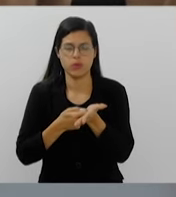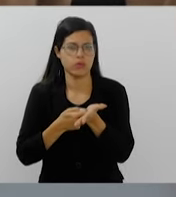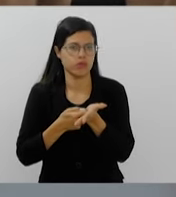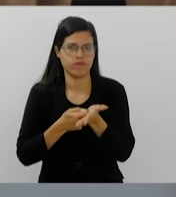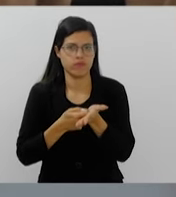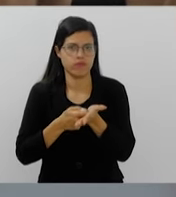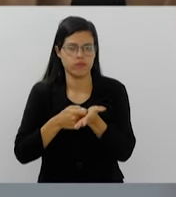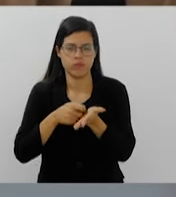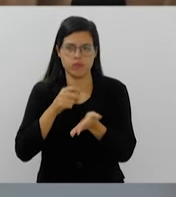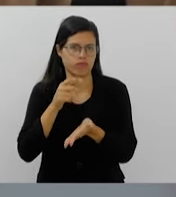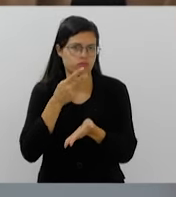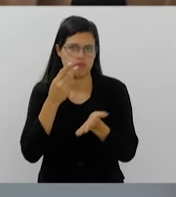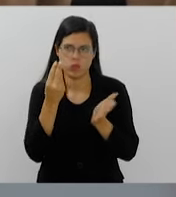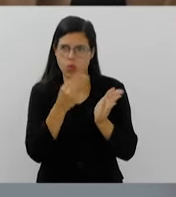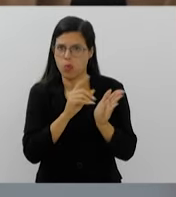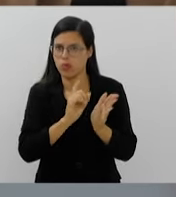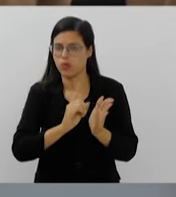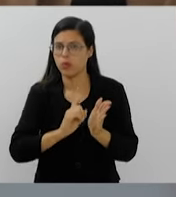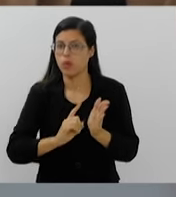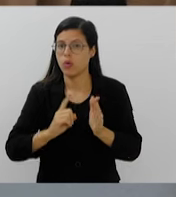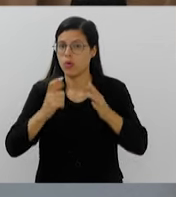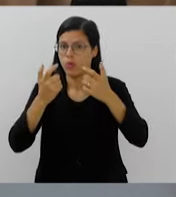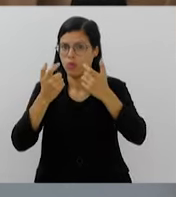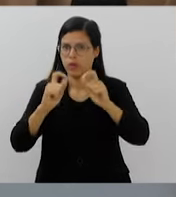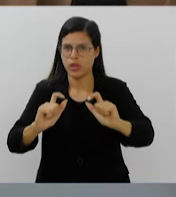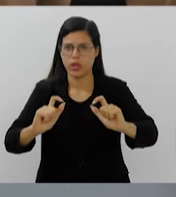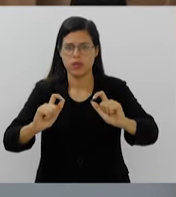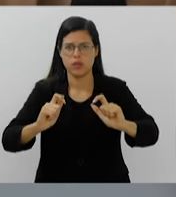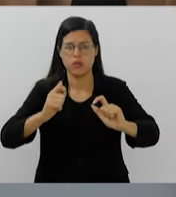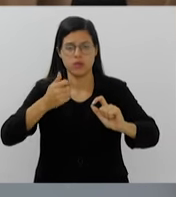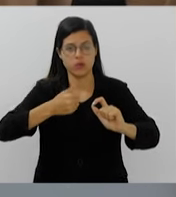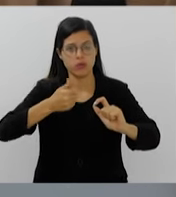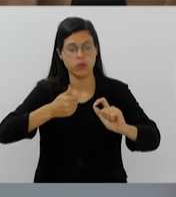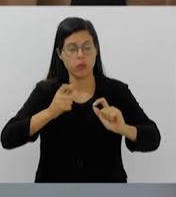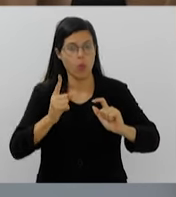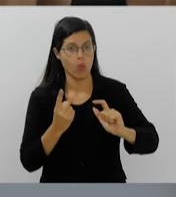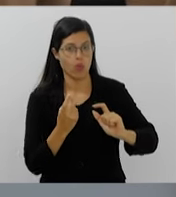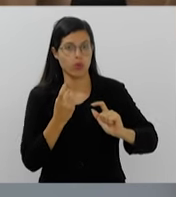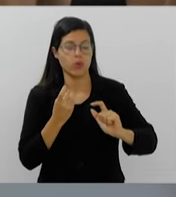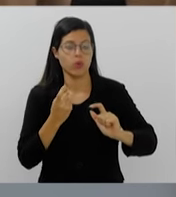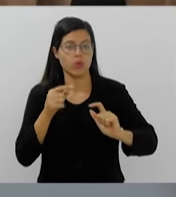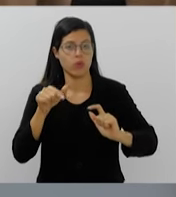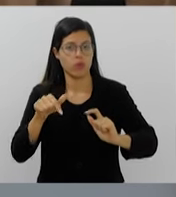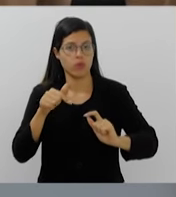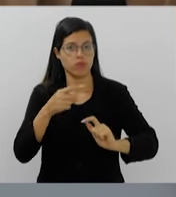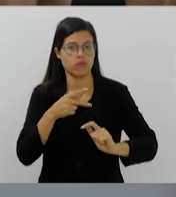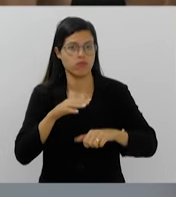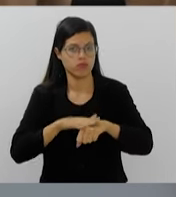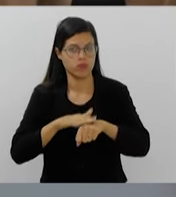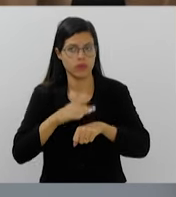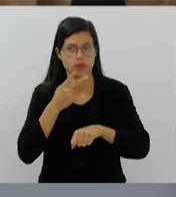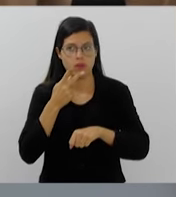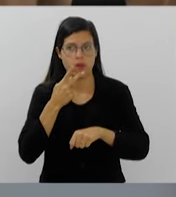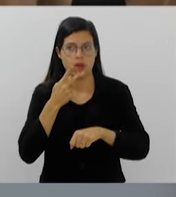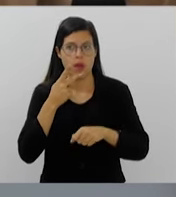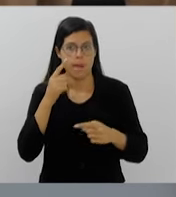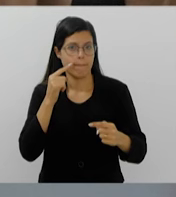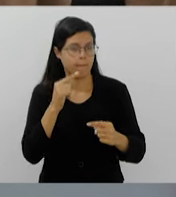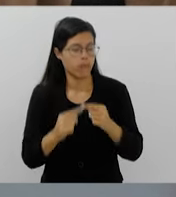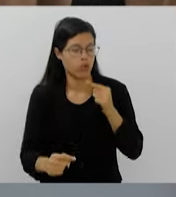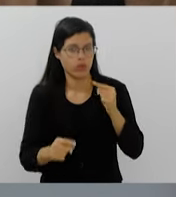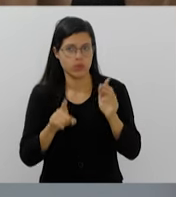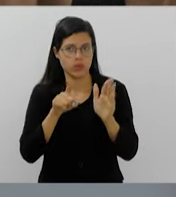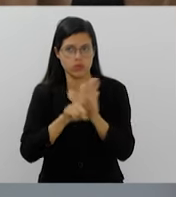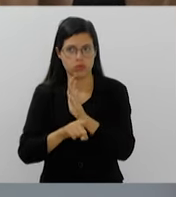dito. Aí, no parágrafo único, Vossa Excelência diz que a proibição de desconto que se refere